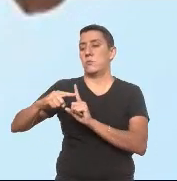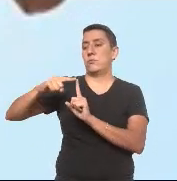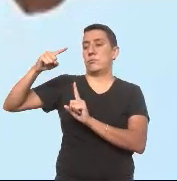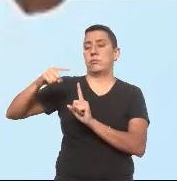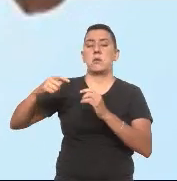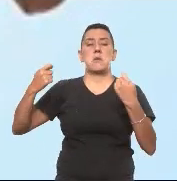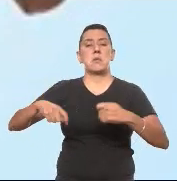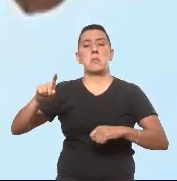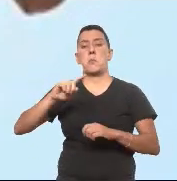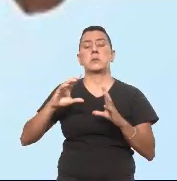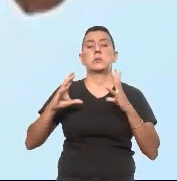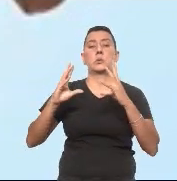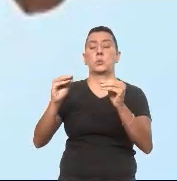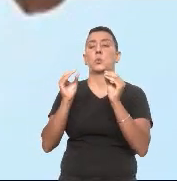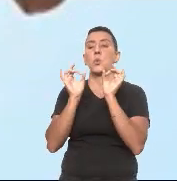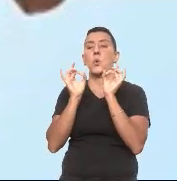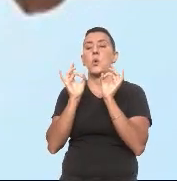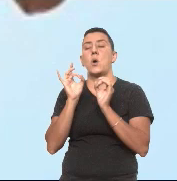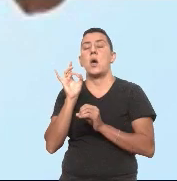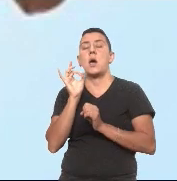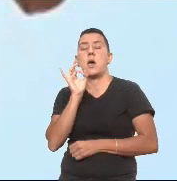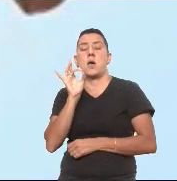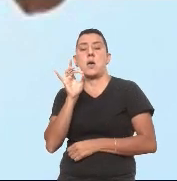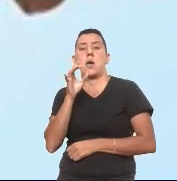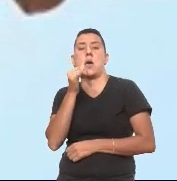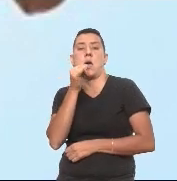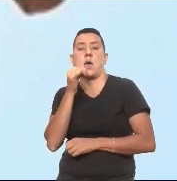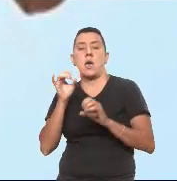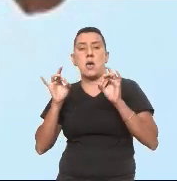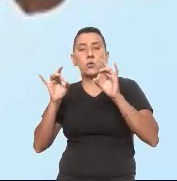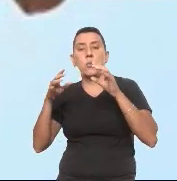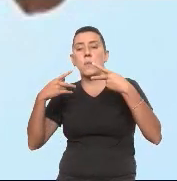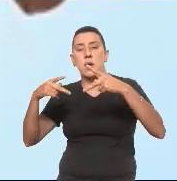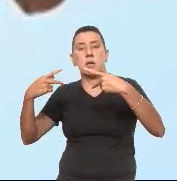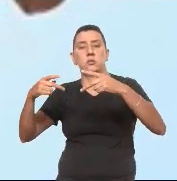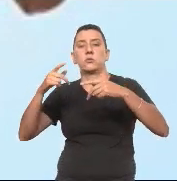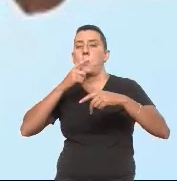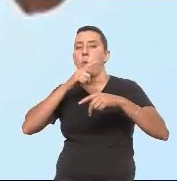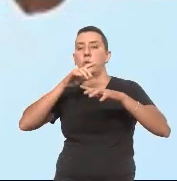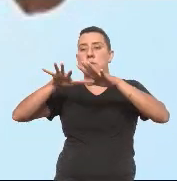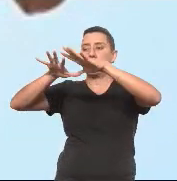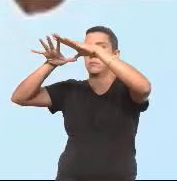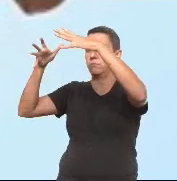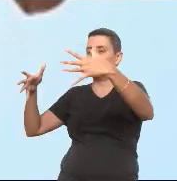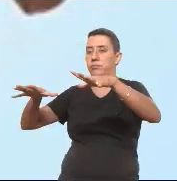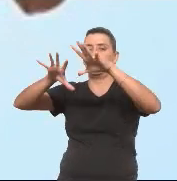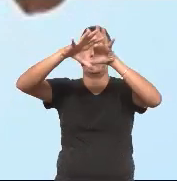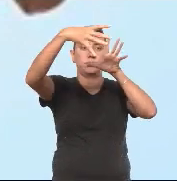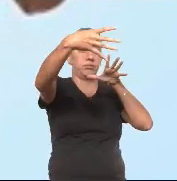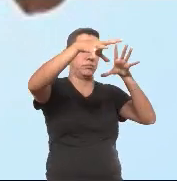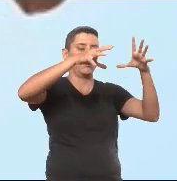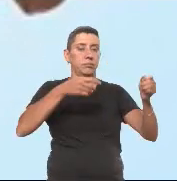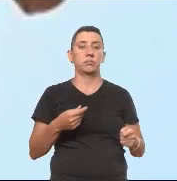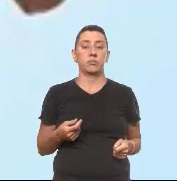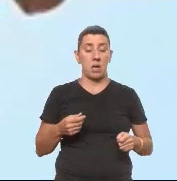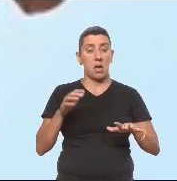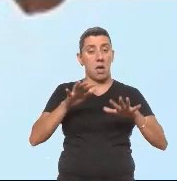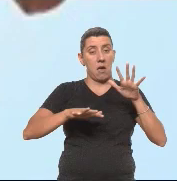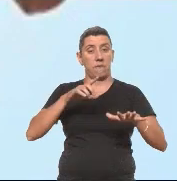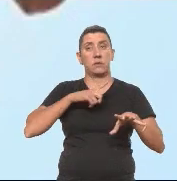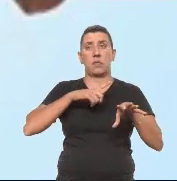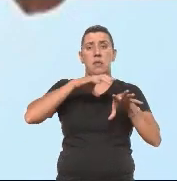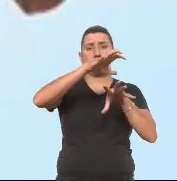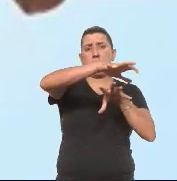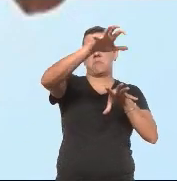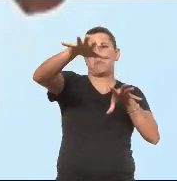tudo de uma maneira remota eu consigo gerenciar todas as minhas estufas e às vezes o volume é muito grande ou seja tem uma quantidade